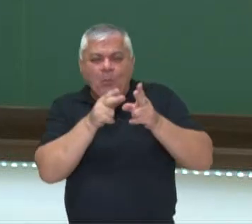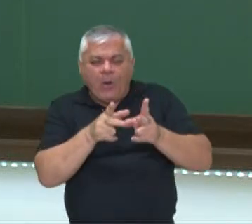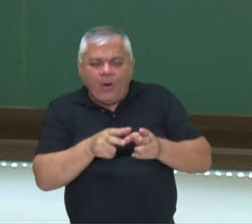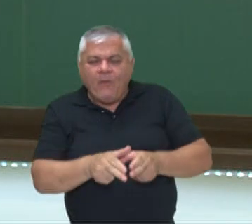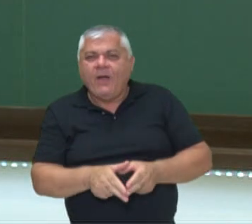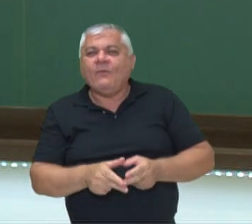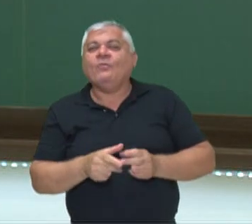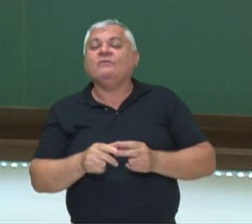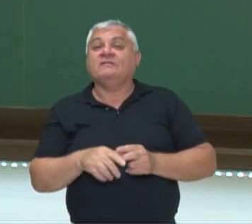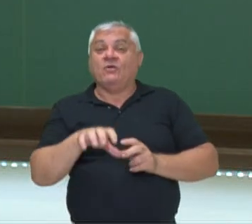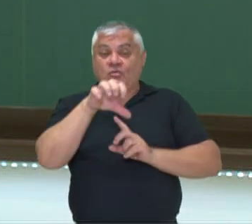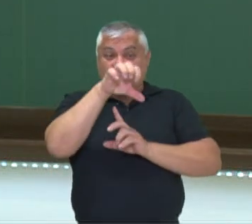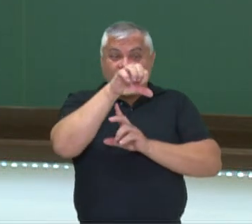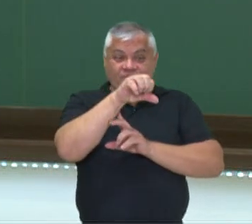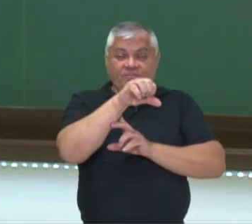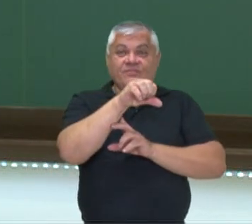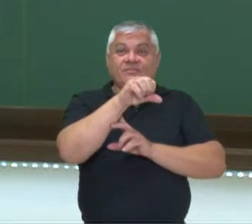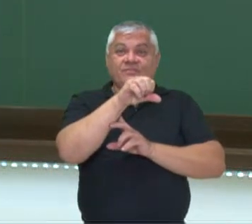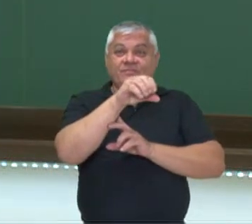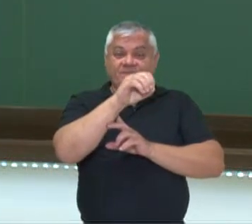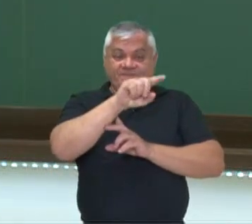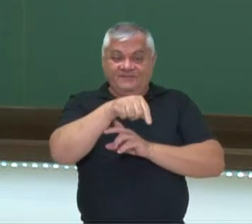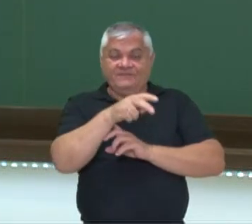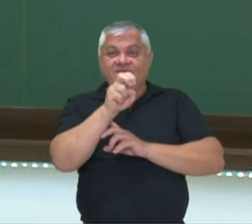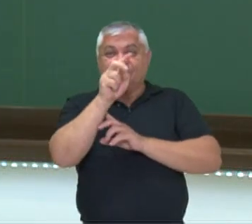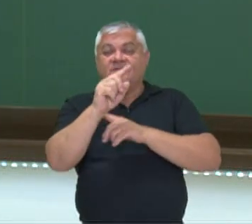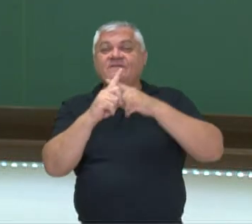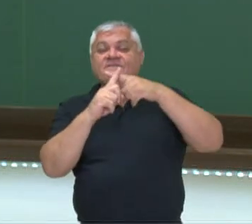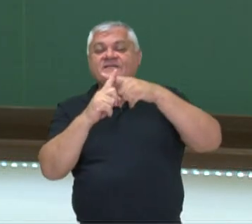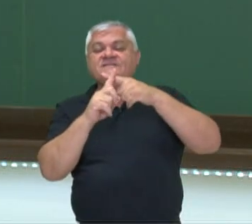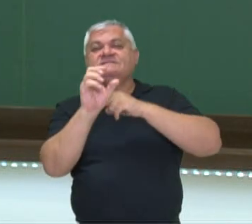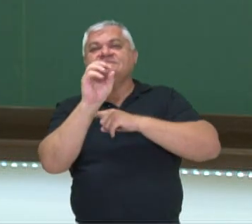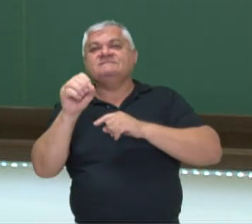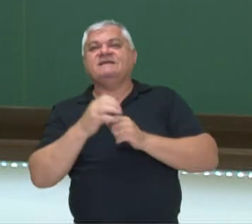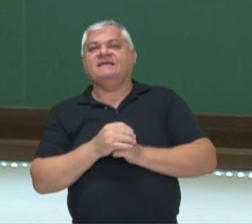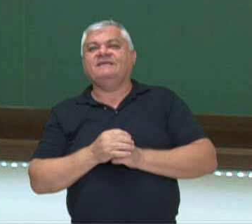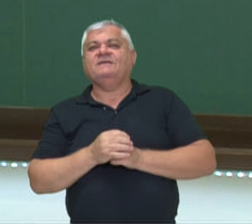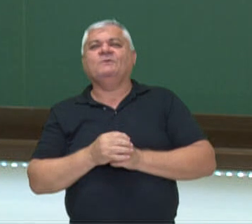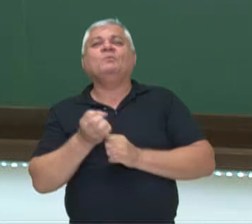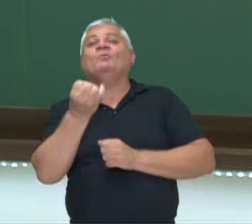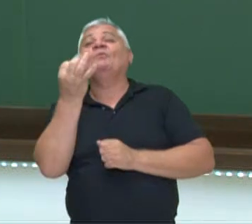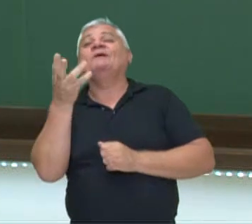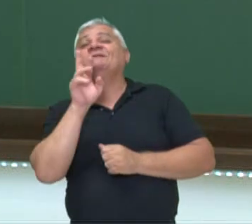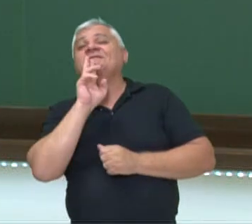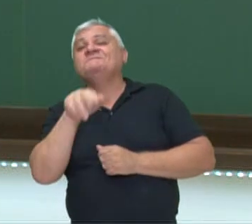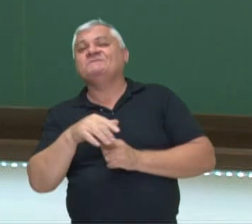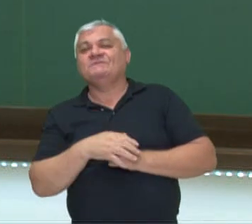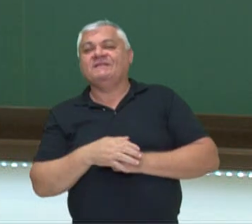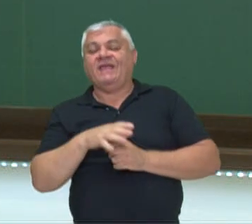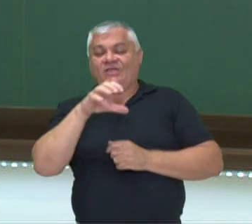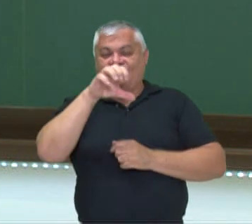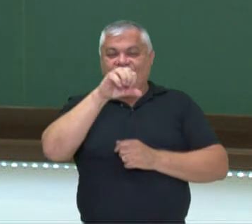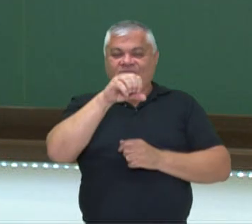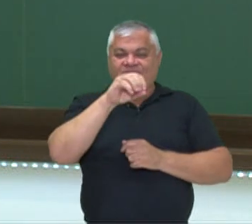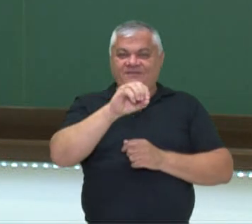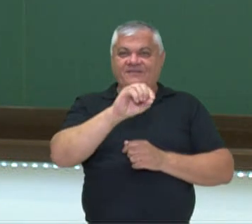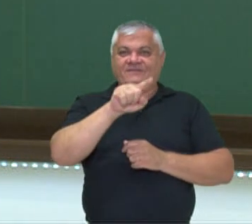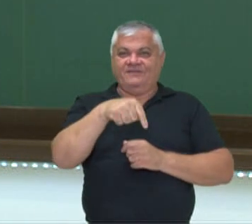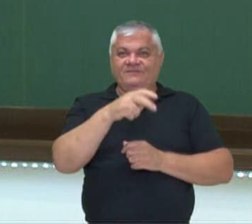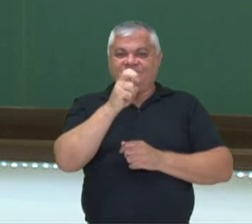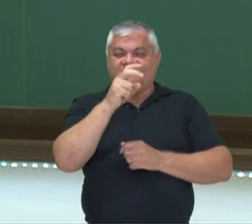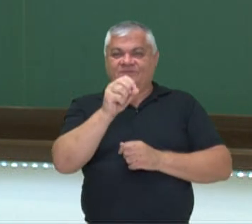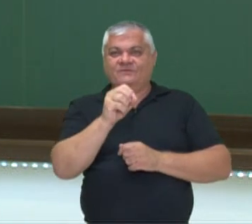quê? 90,52 vezes 100. Quando eu faço essa conta, 90,52 vezes 100, eu aumento dois zeros no